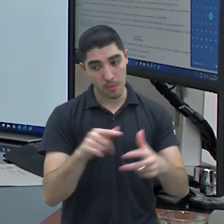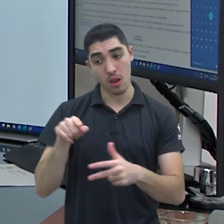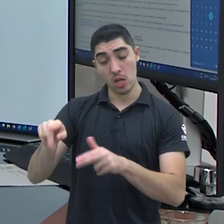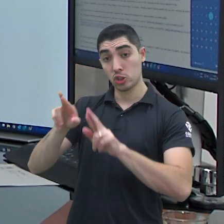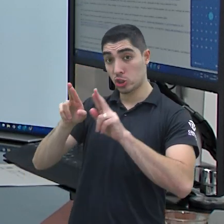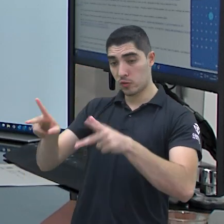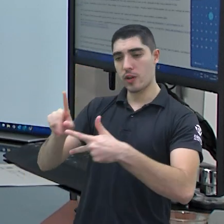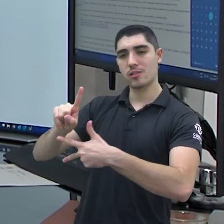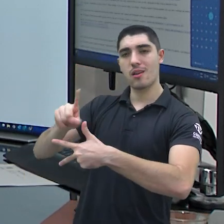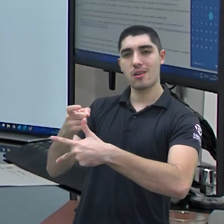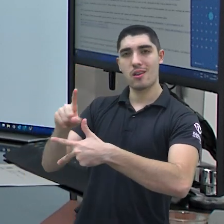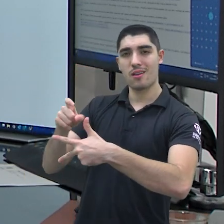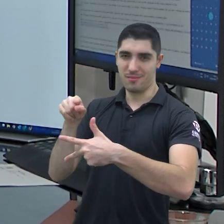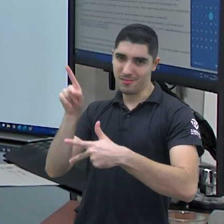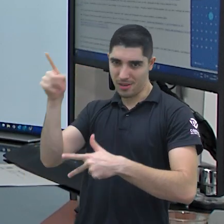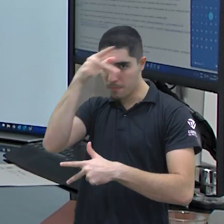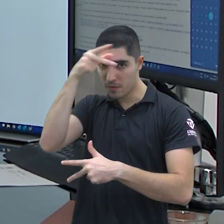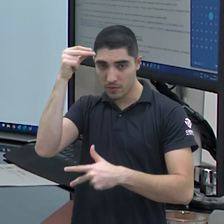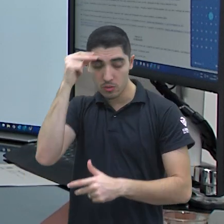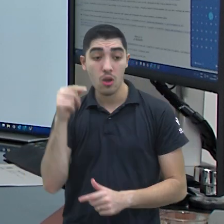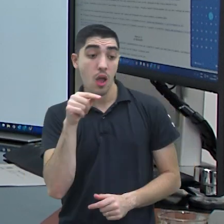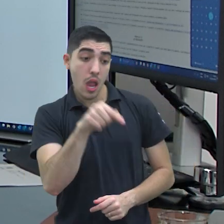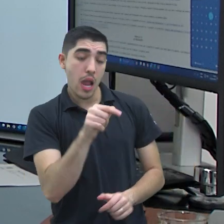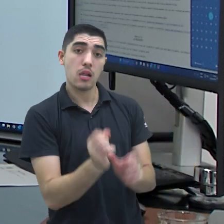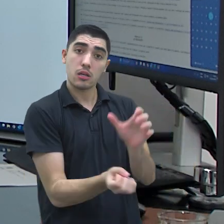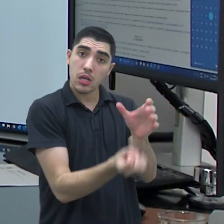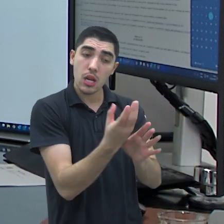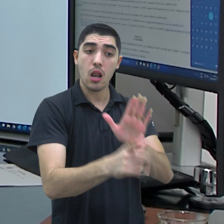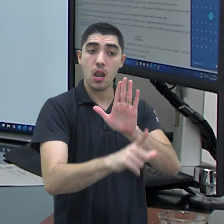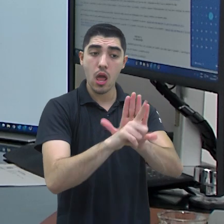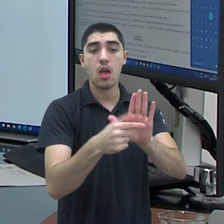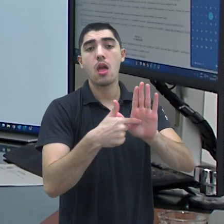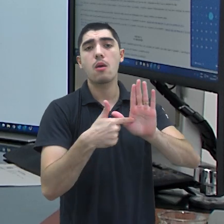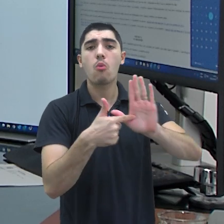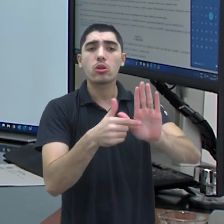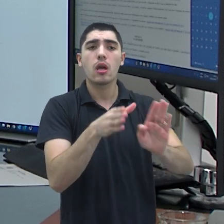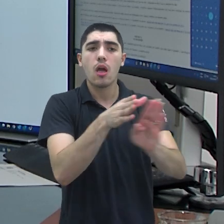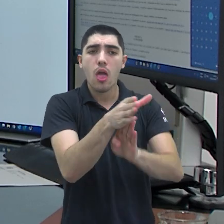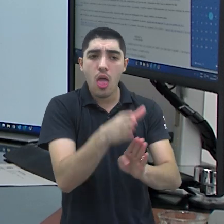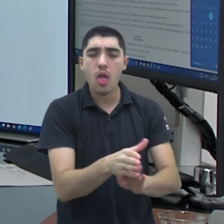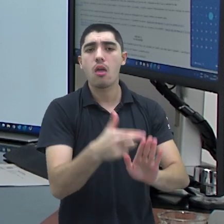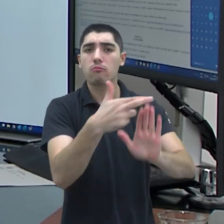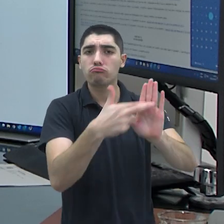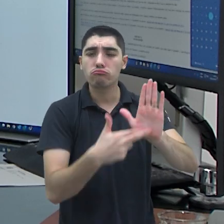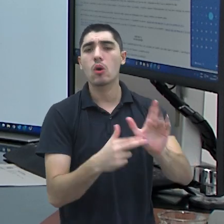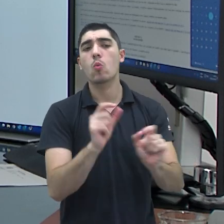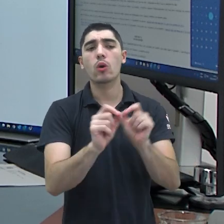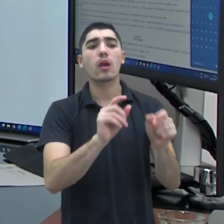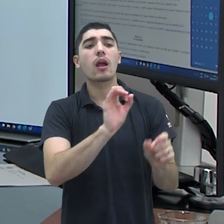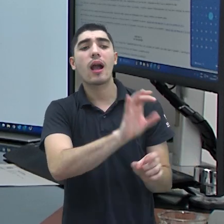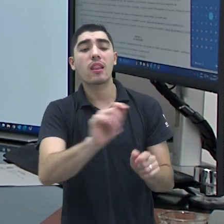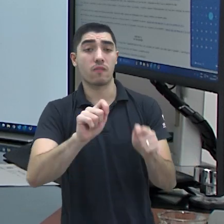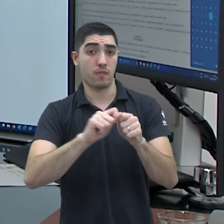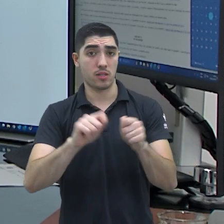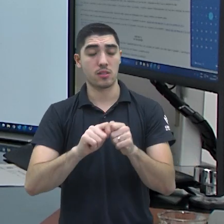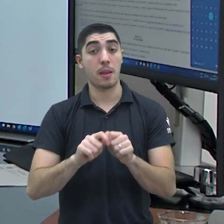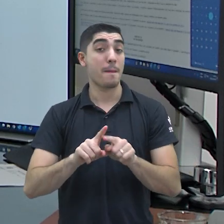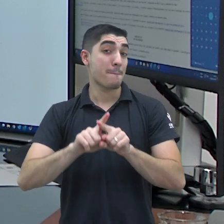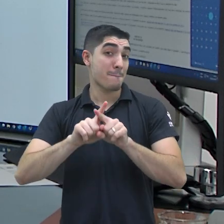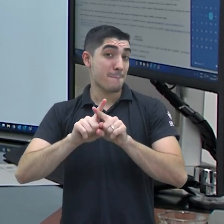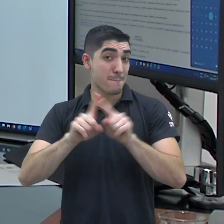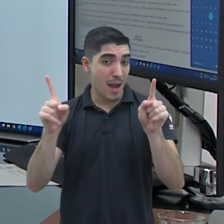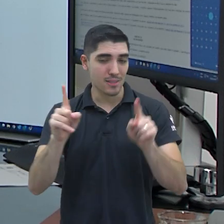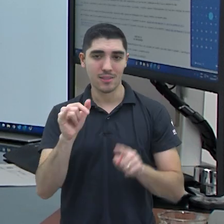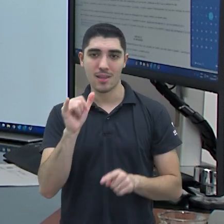administração pública são regidos por lei. A lei vai dizer o que cabe a cada órgão e quais são as competências de cada unidade desses órgãos.